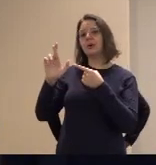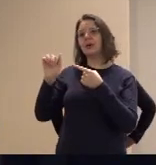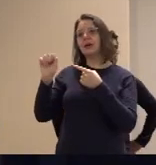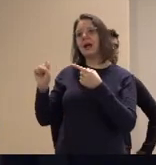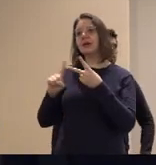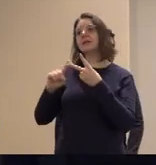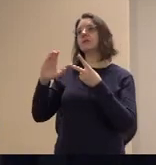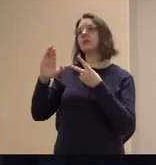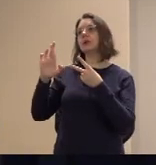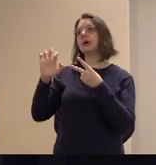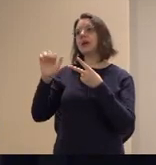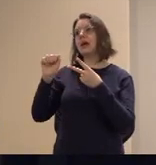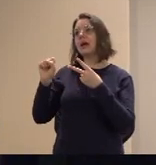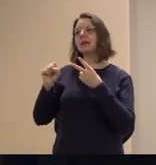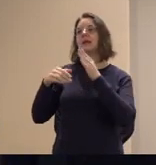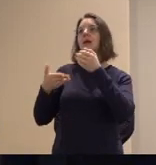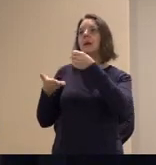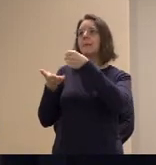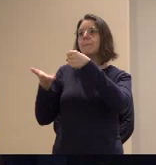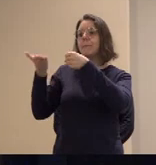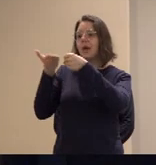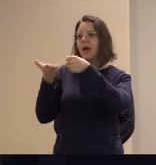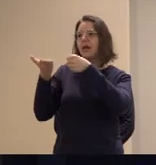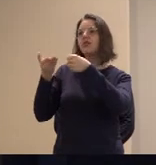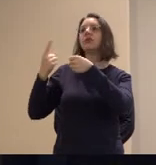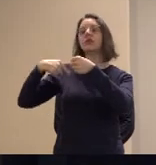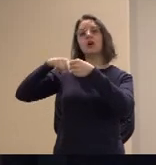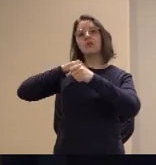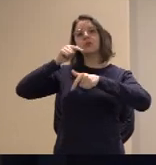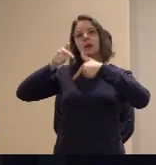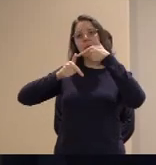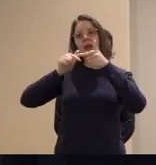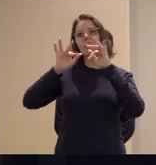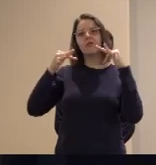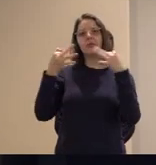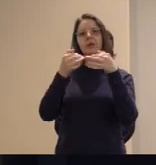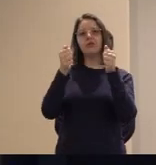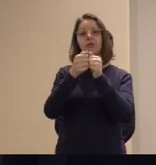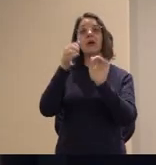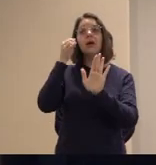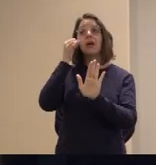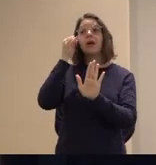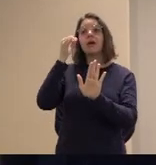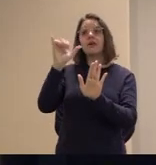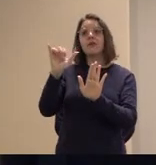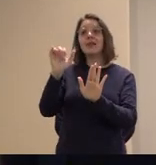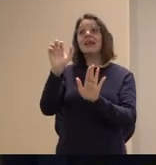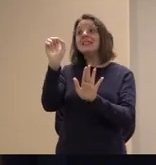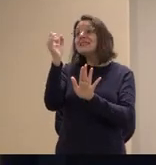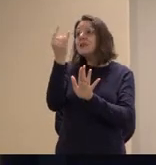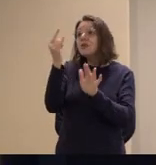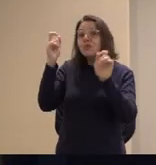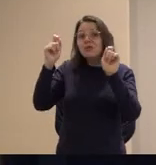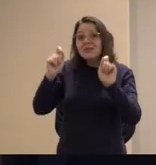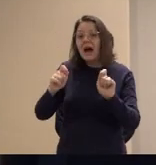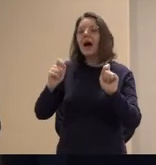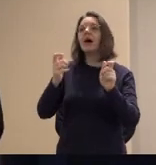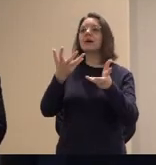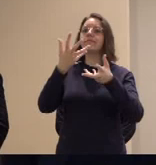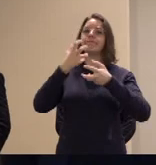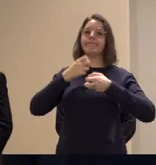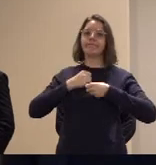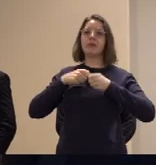que a gente vai trabalhar com as famílias para evitar esse, em última instância, o atendimento na